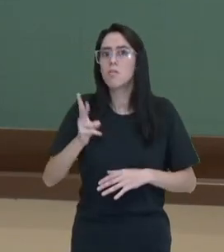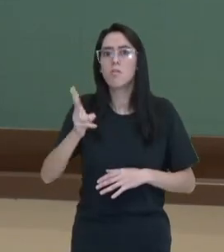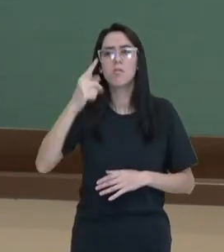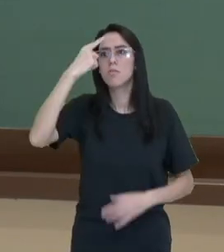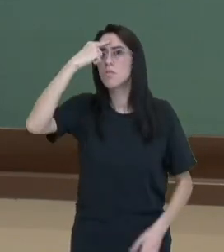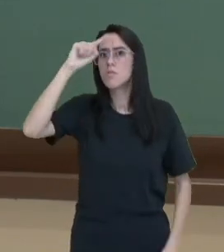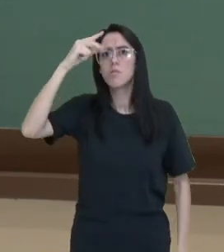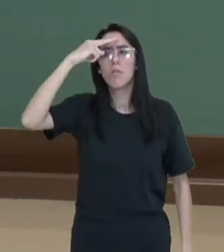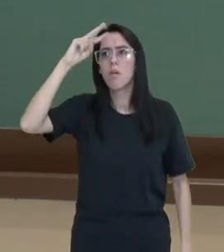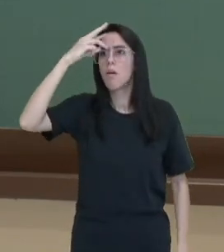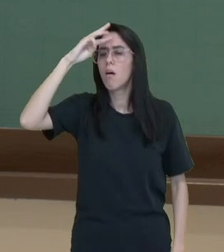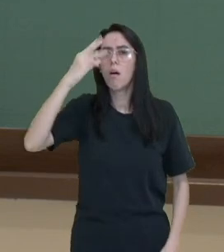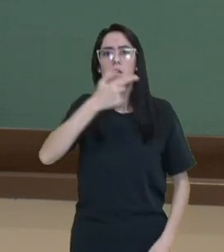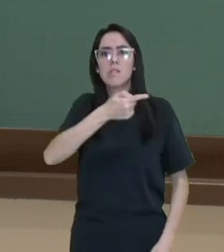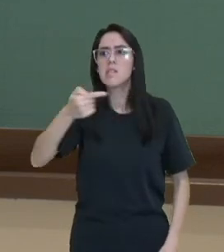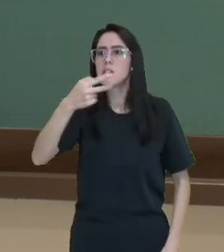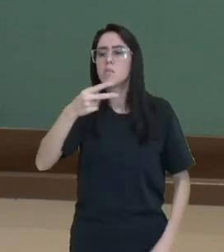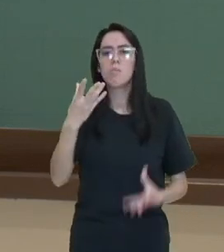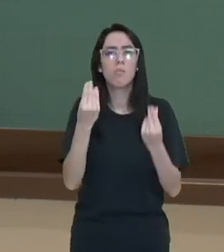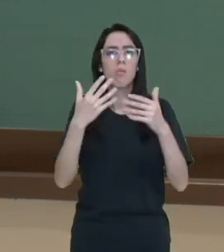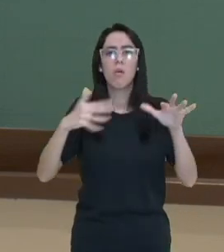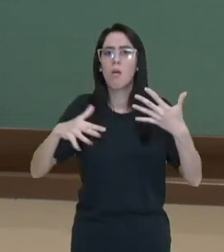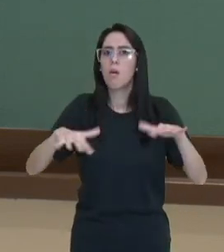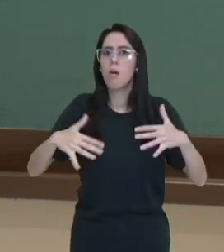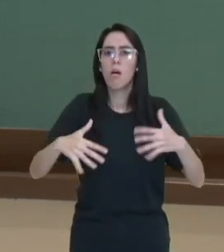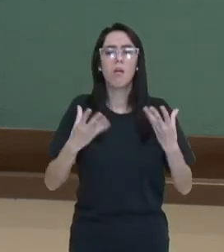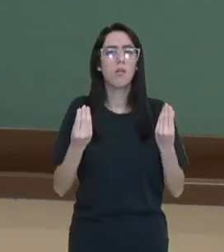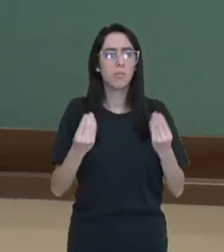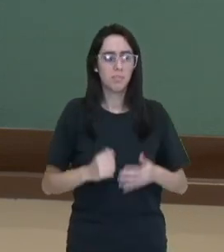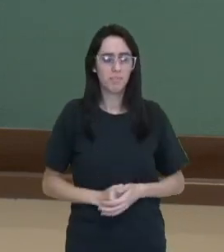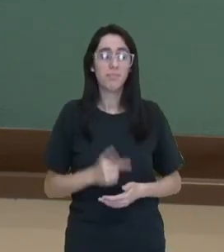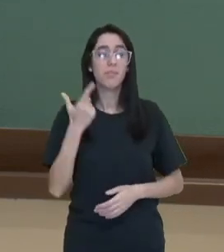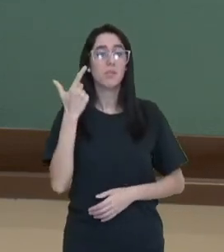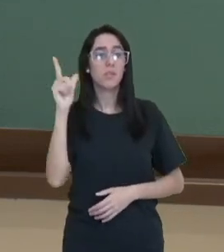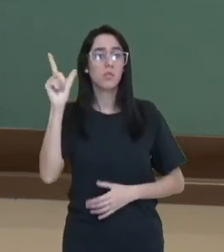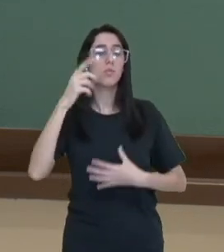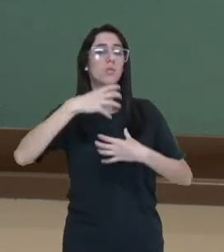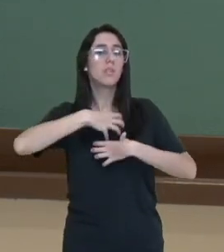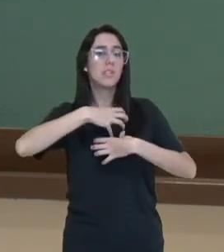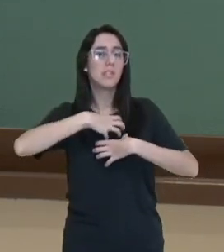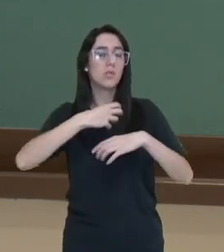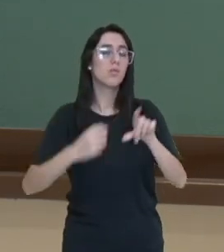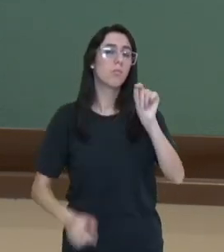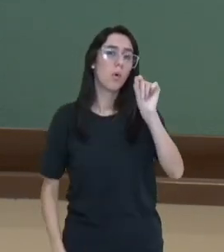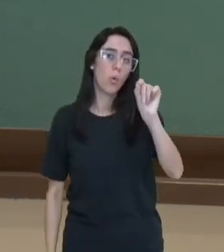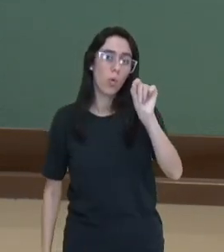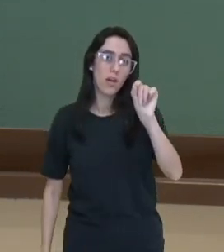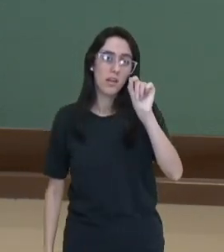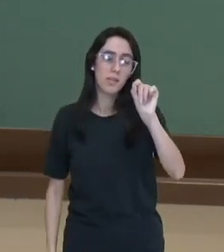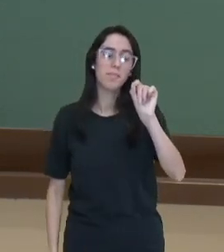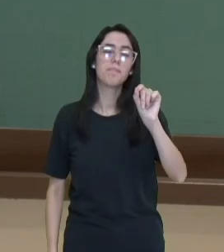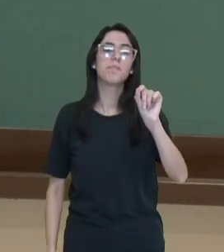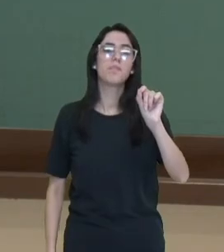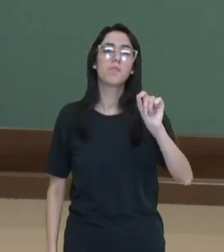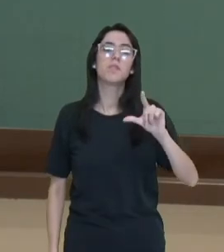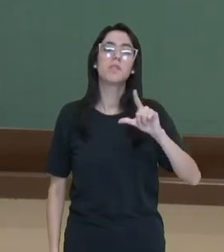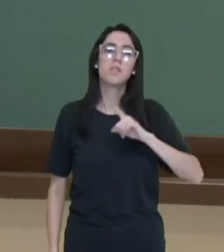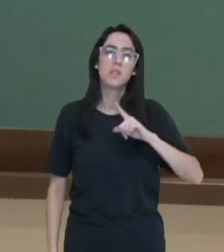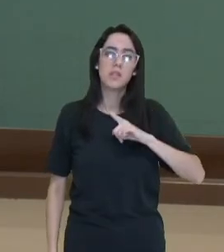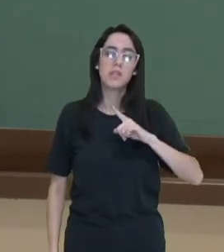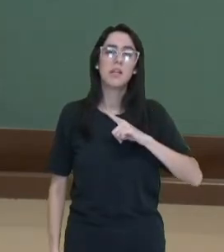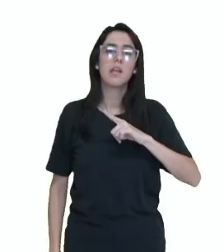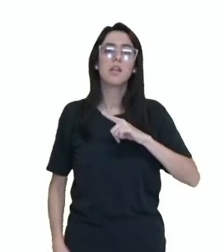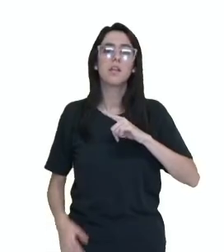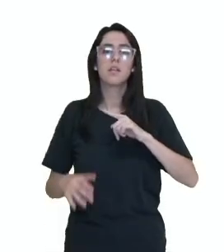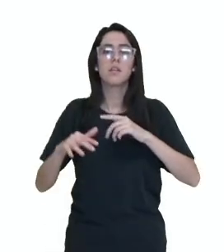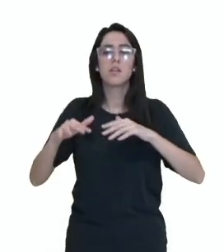né, semanas, nesse mesmo movimento. Outro sintoma que ela pode ter, ela vai ter um pouco de dificuldade